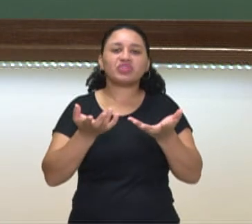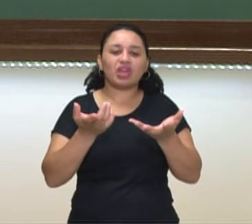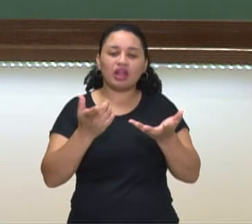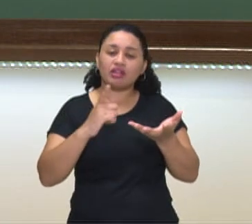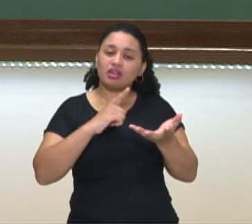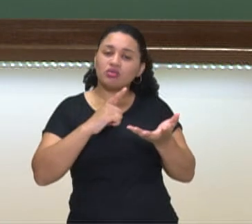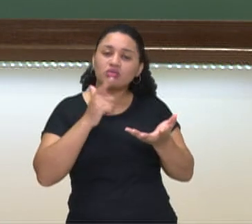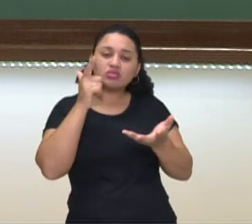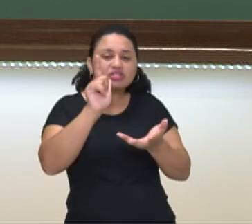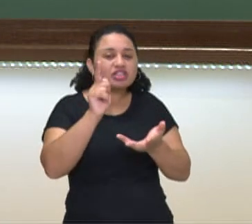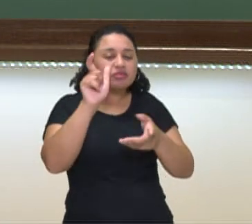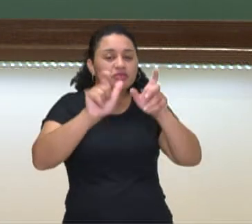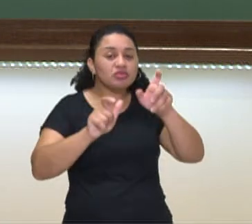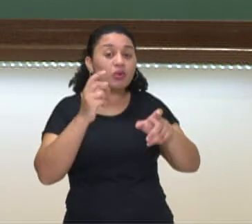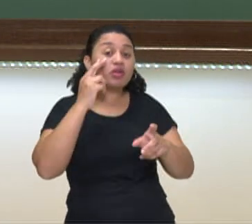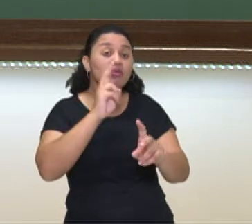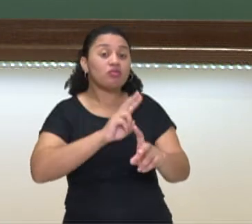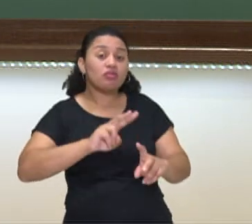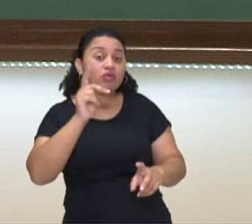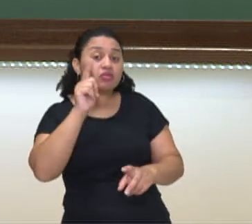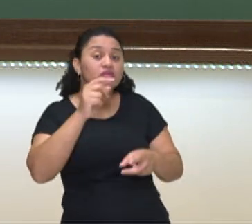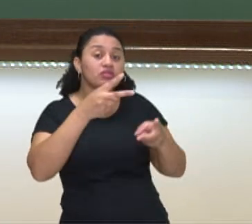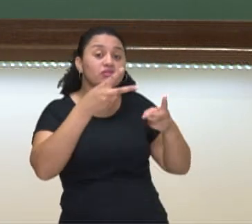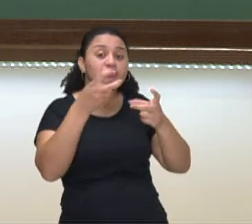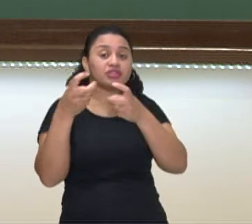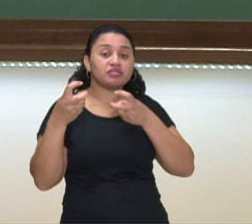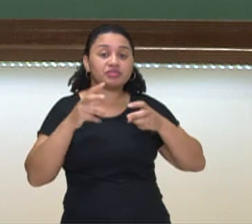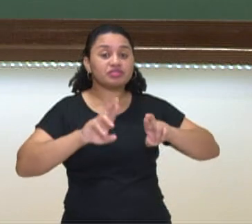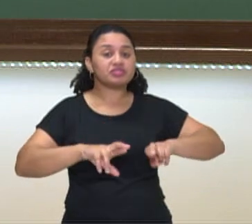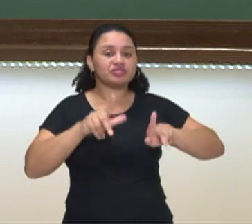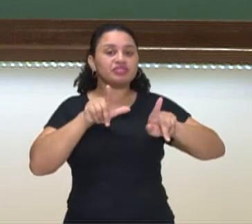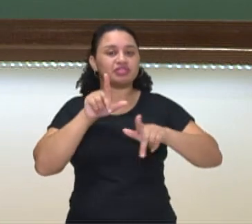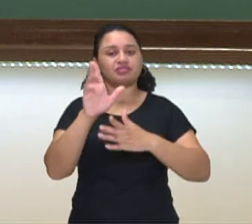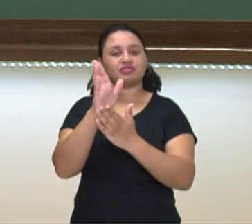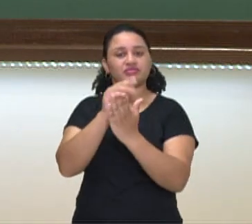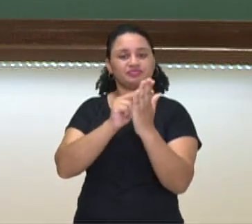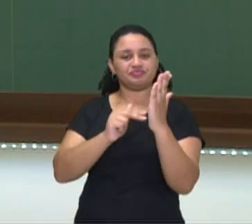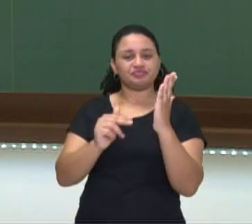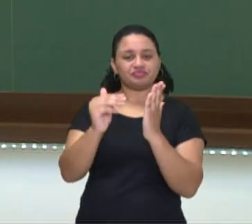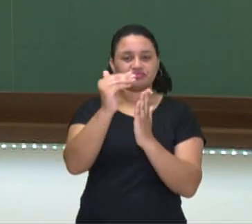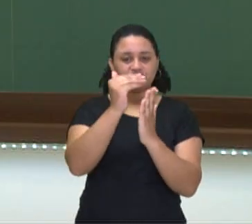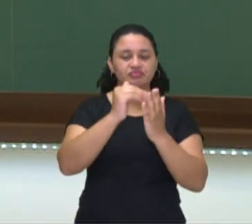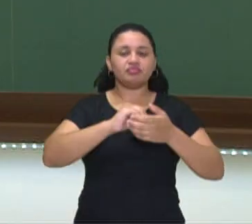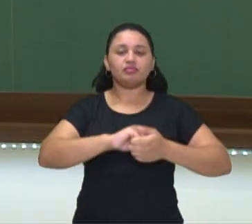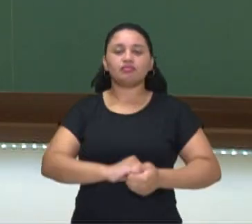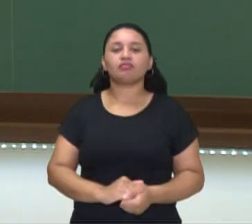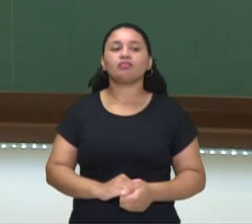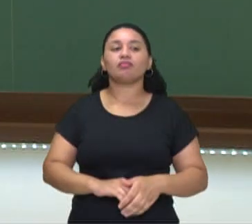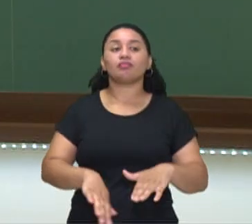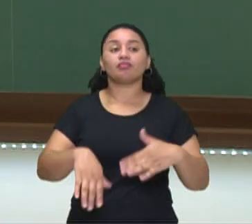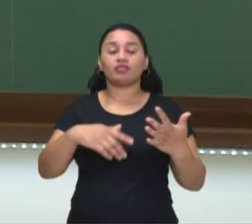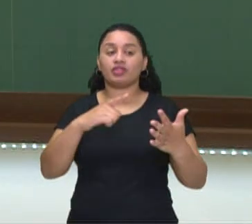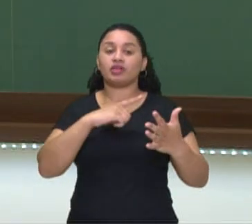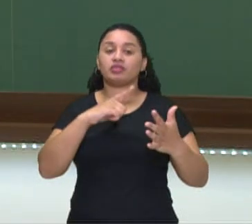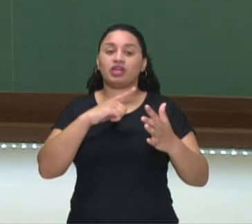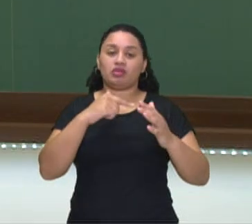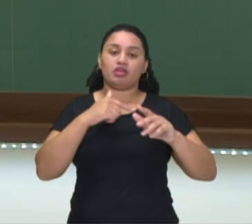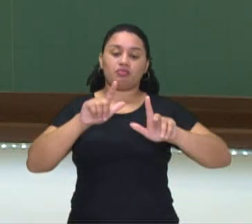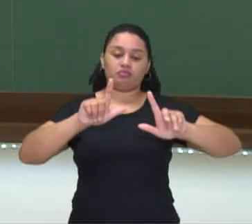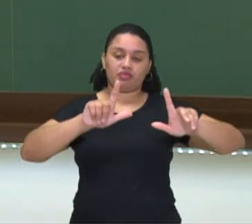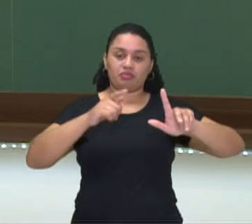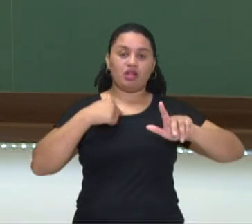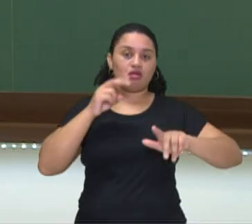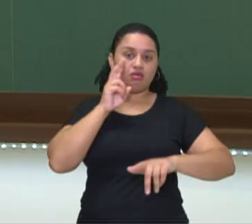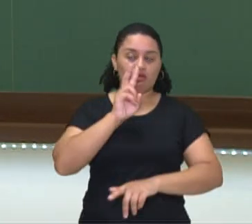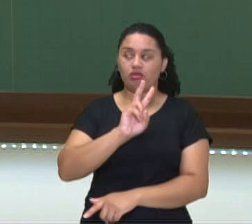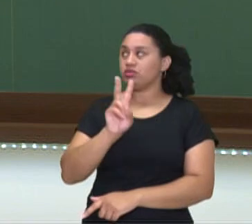uma percepção, né, diferente dessa pintura. Então, aqui nós temos o distanciamento